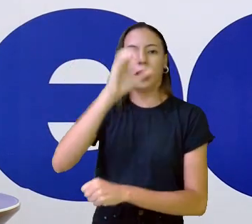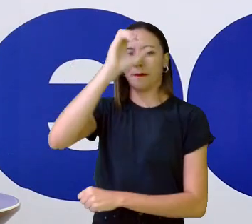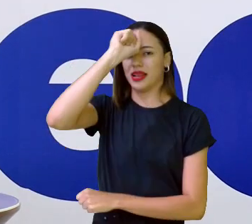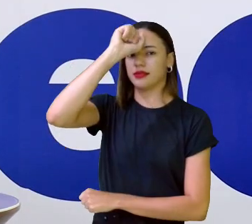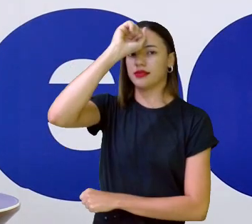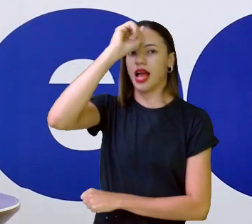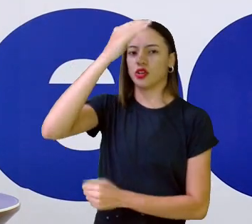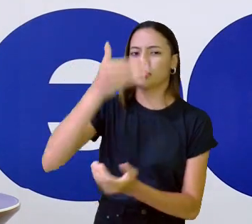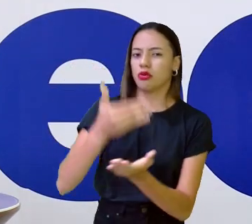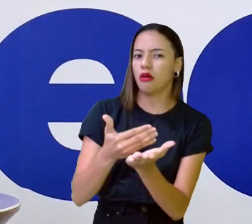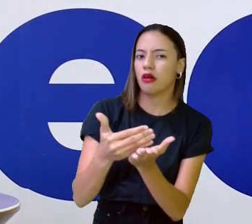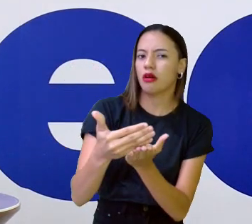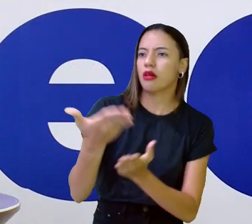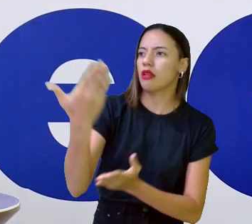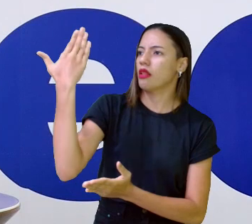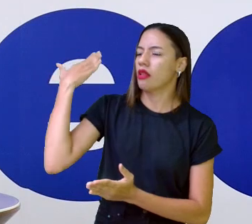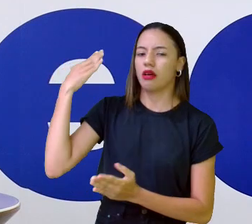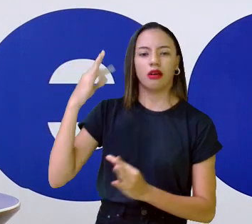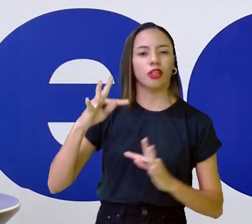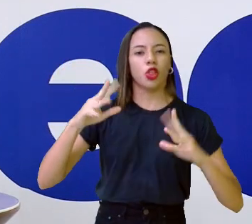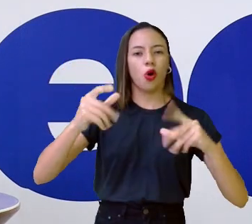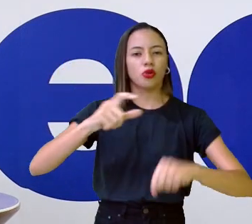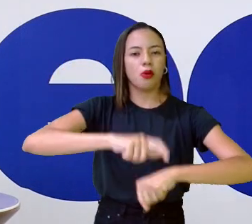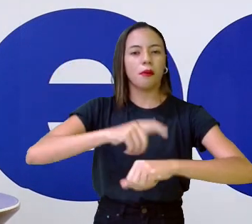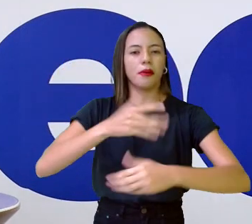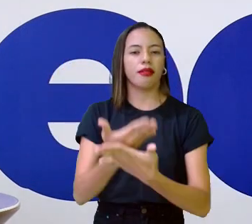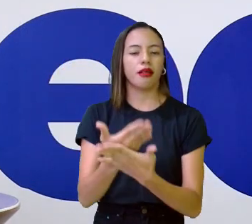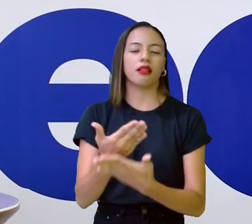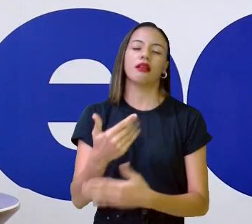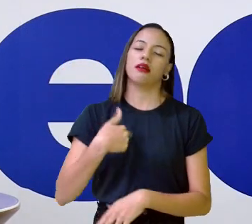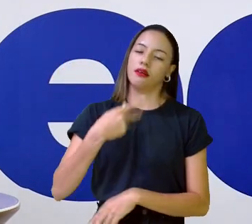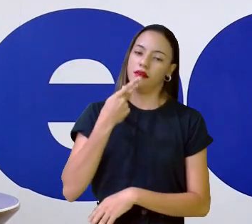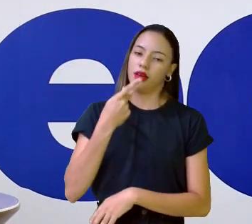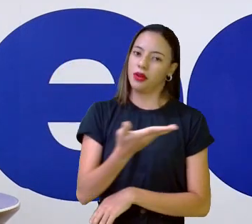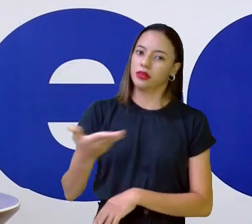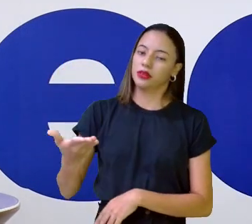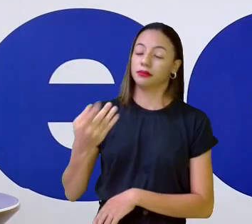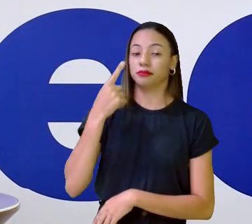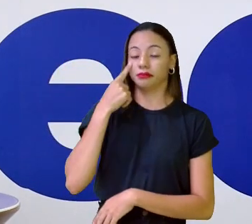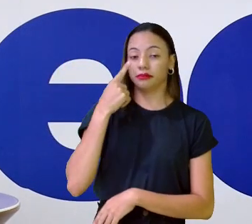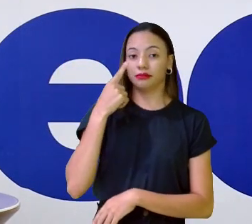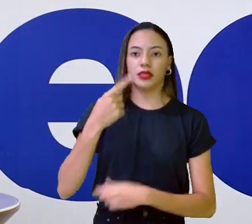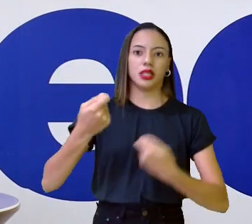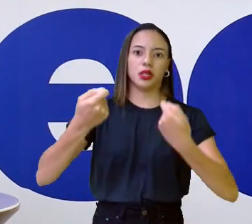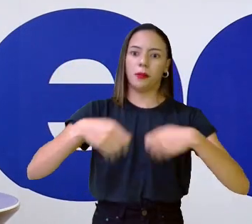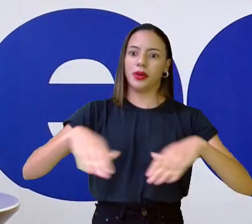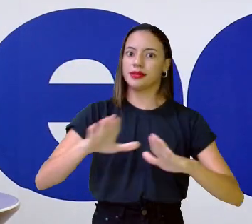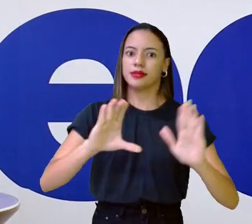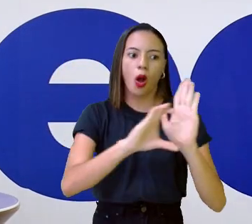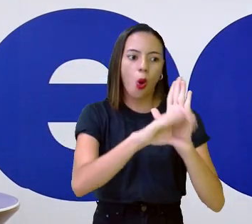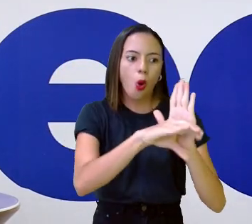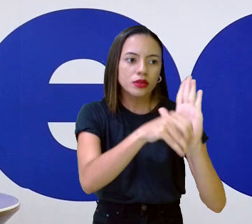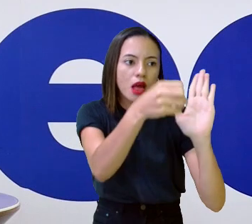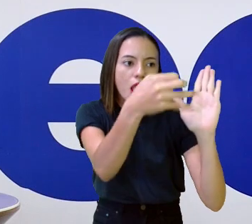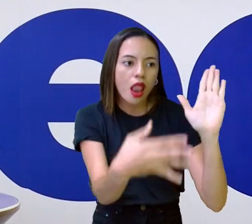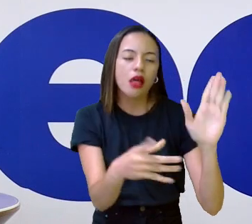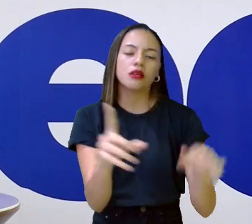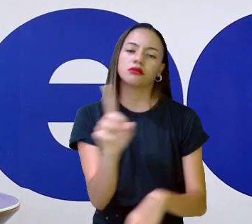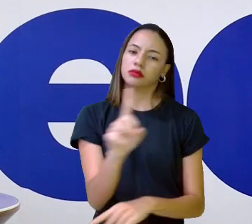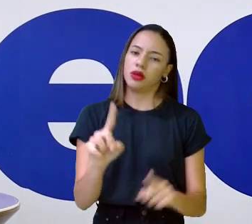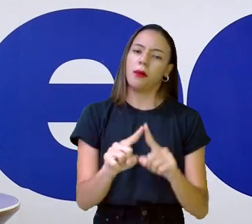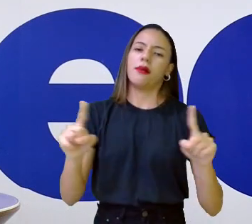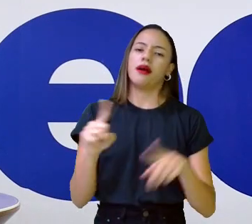aprendizado que a gente teve durante todas as nossas aulas. Como eu disse a vocês, a gente não precisou conceituar, mas a gente sabe